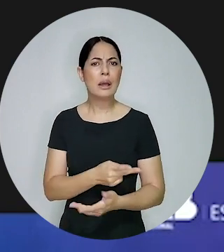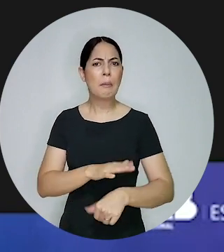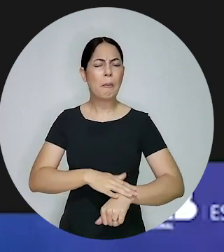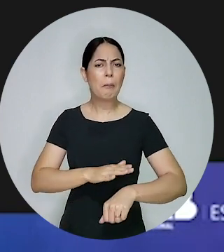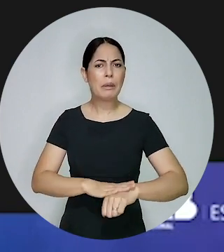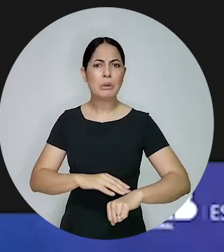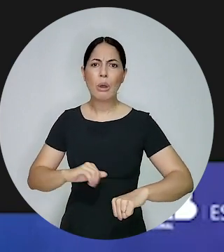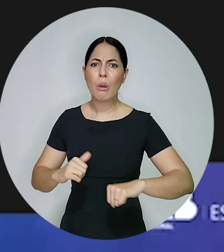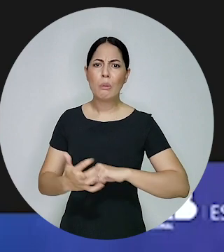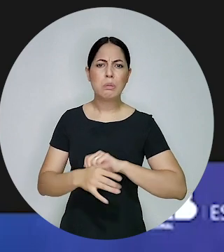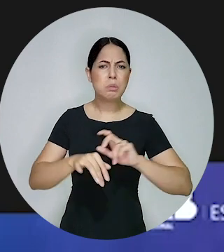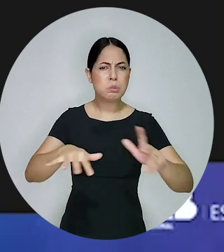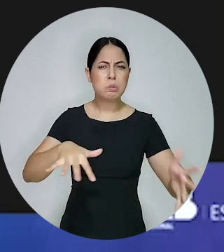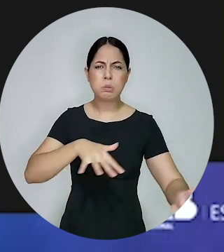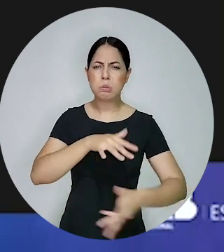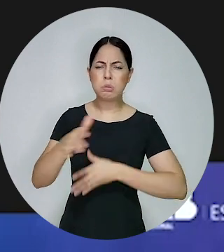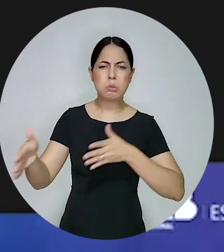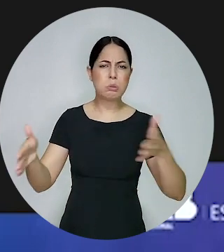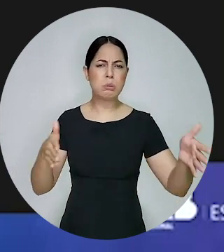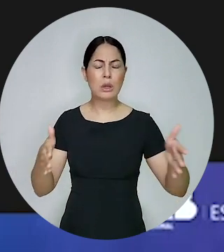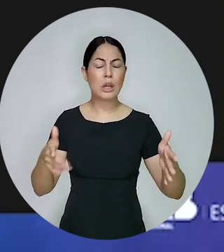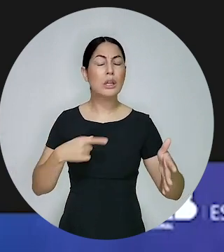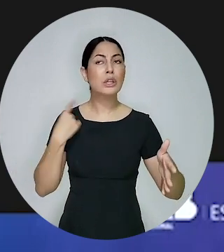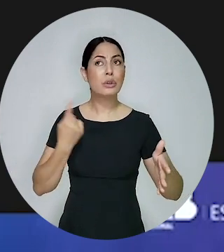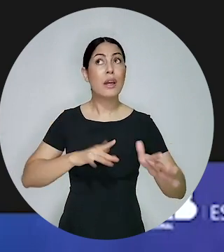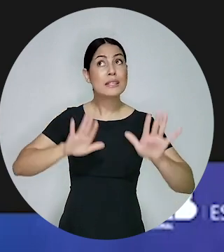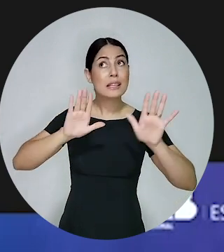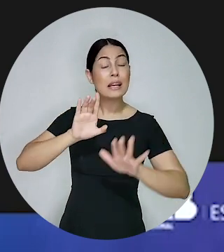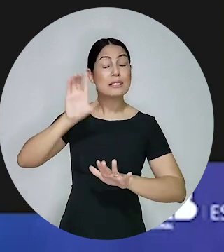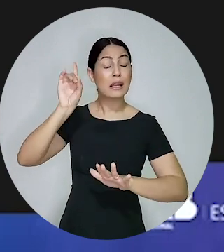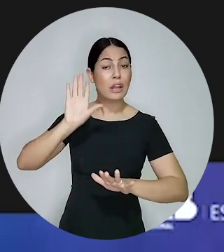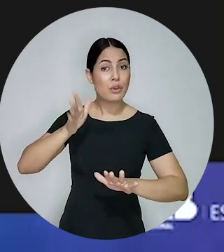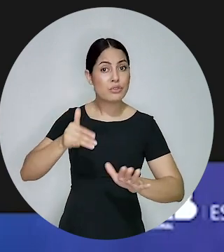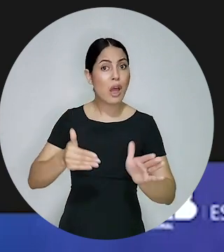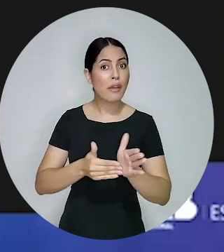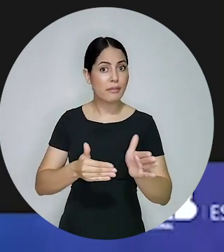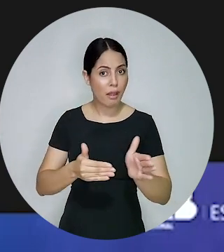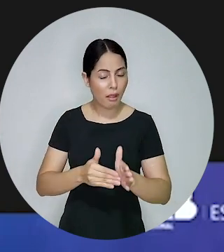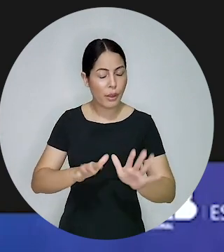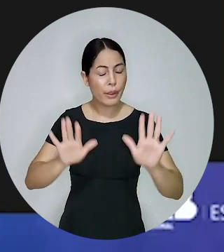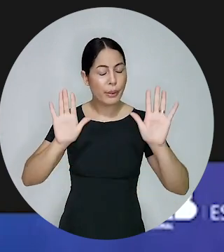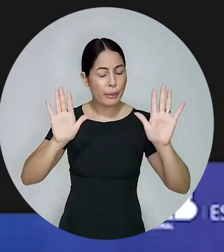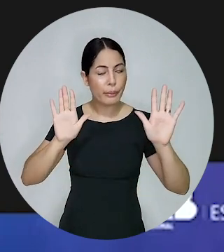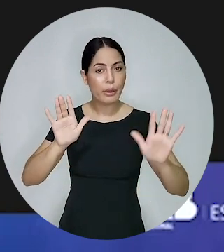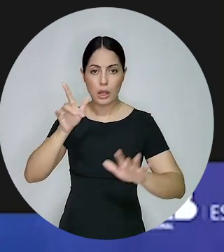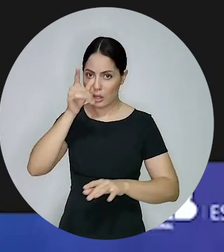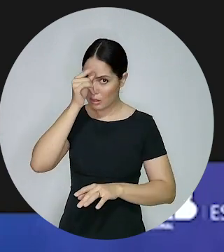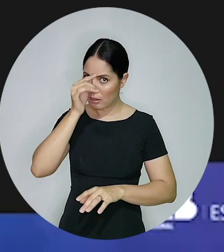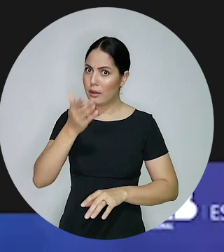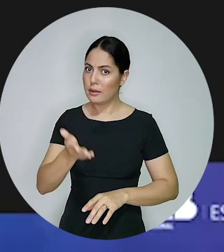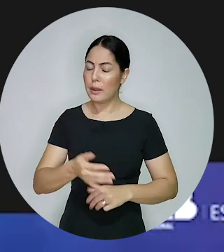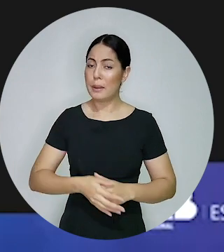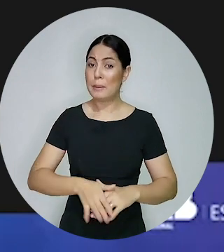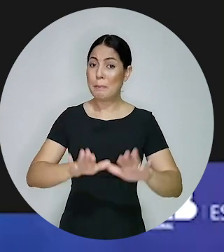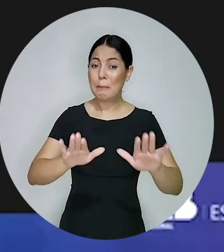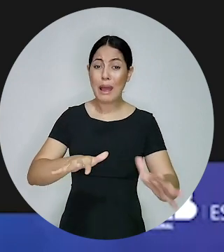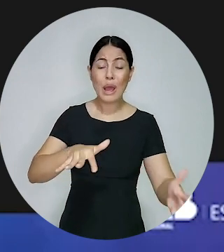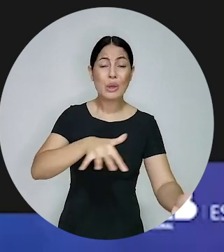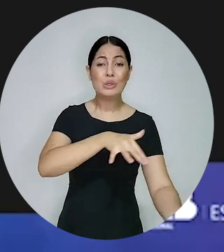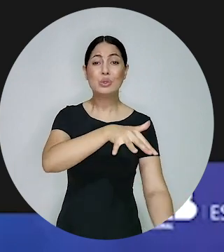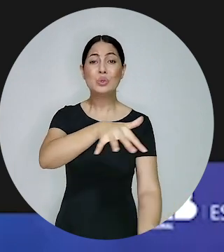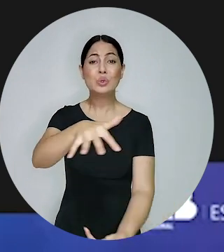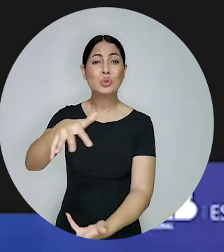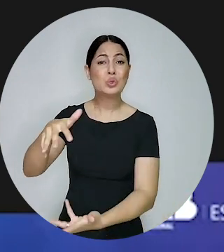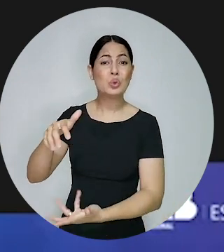aí pela pandemia que estamos, graças a Deus, atravessando aí no final dela, porque